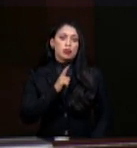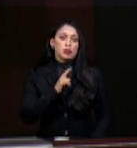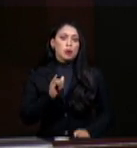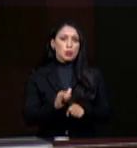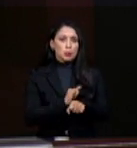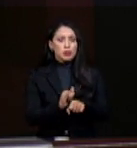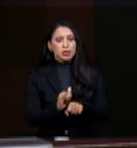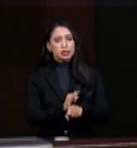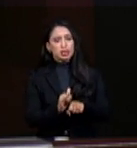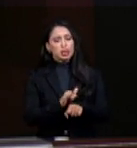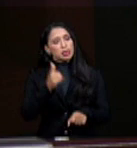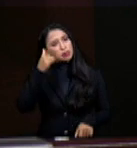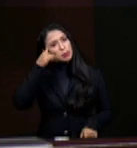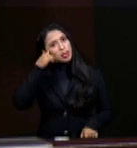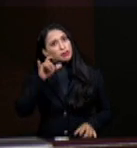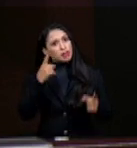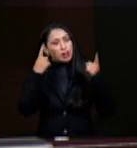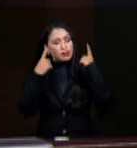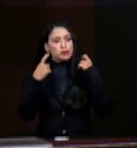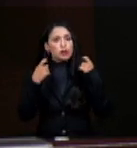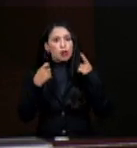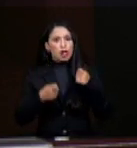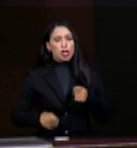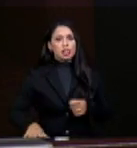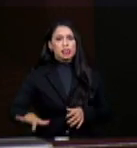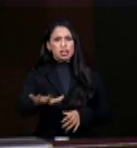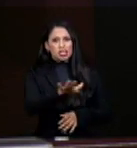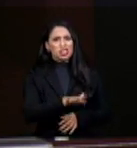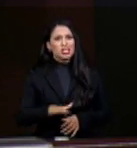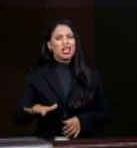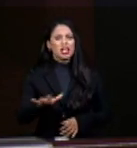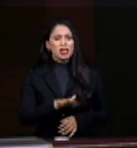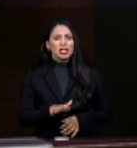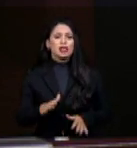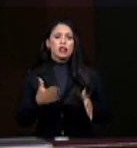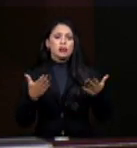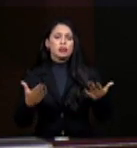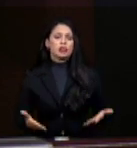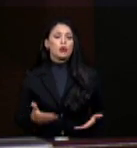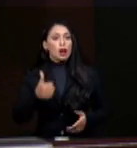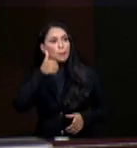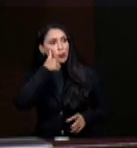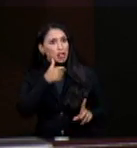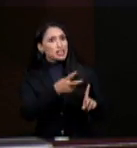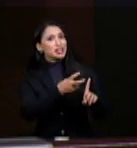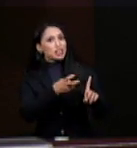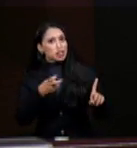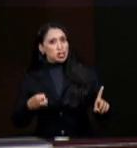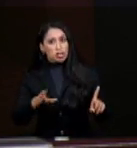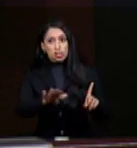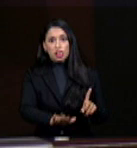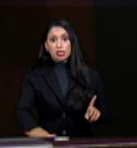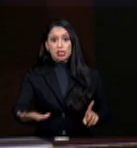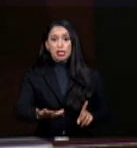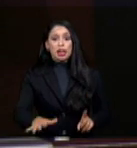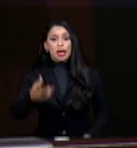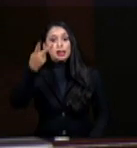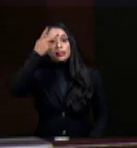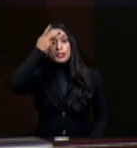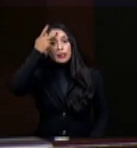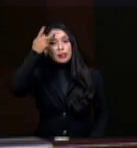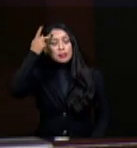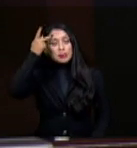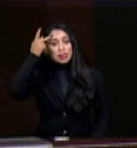estratégia de prevenção da violência abrangente para ampliar o acesso a mulheres indígenas, crianças e pessoas